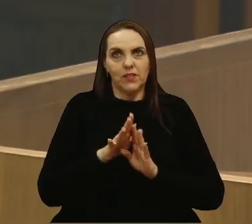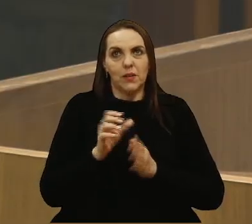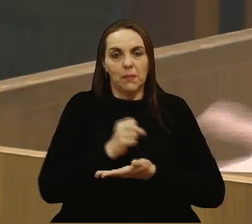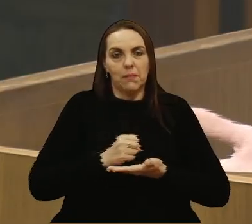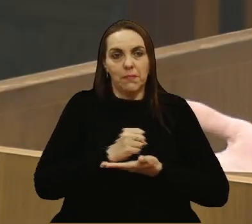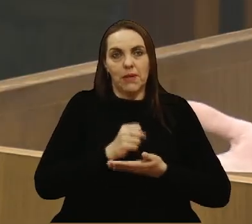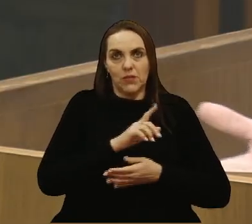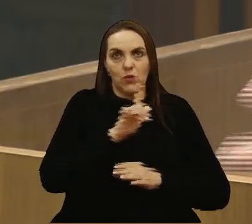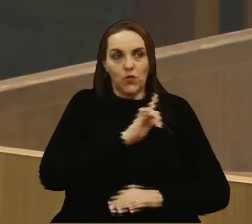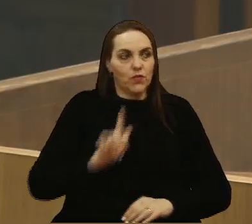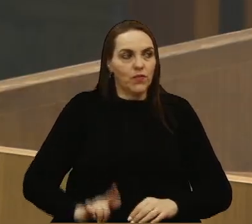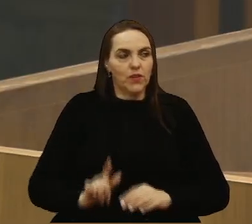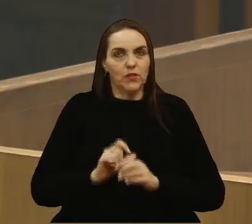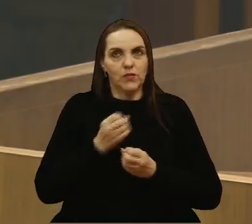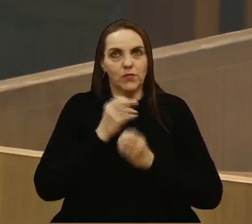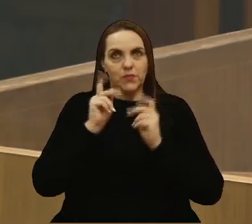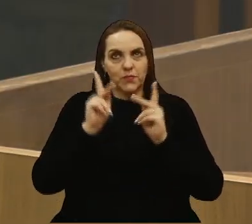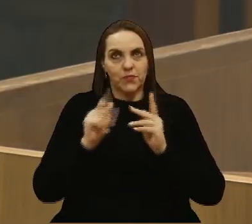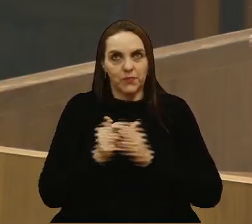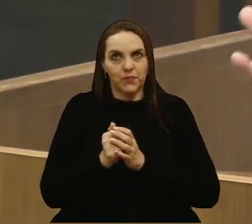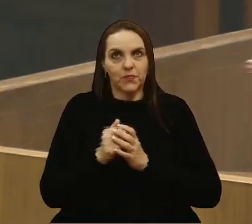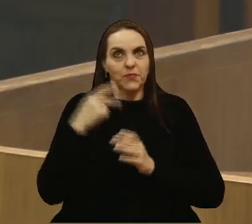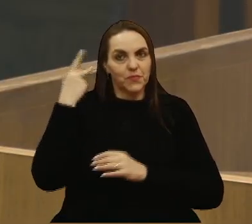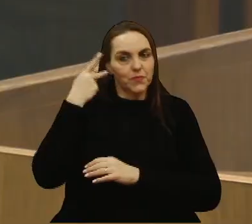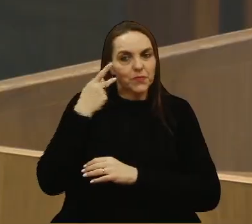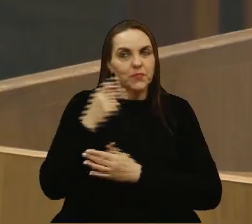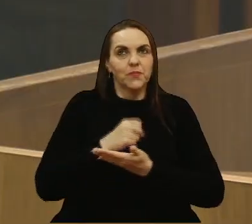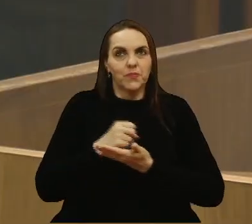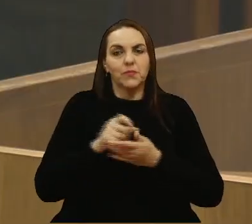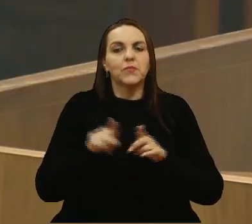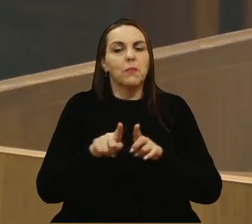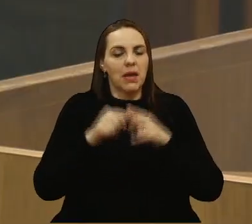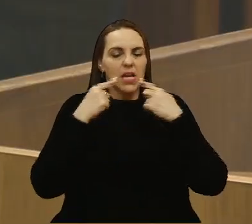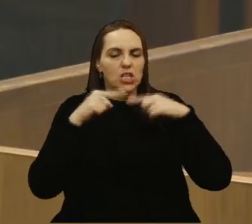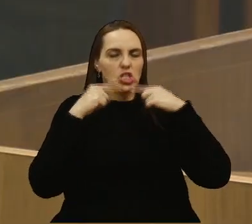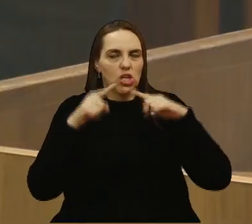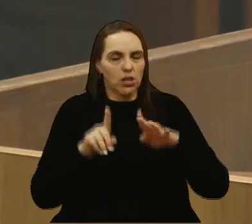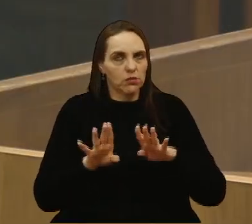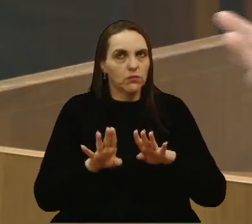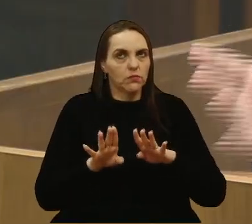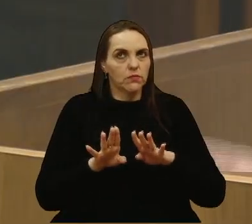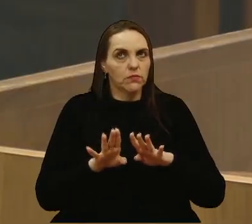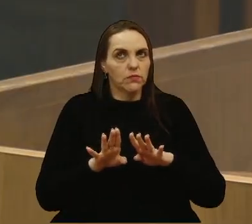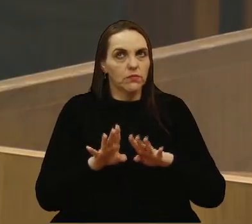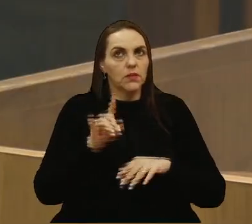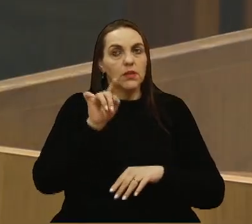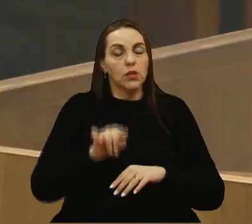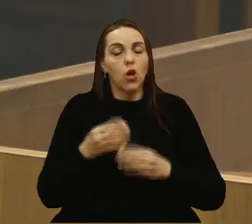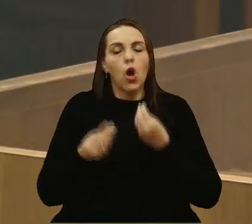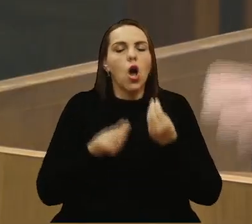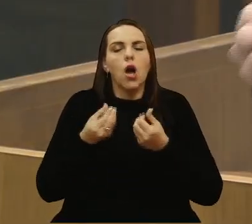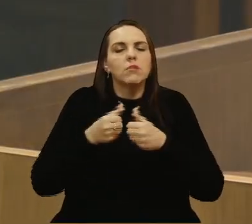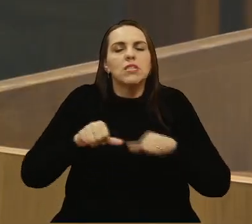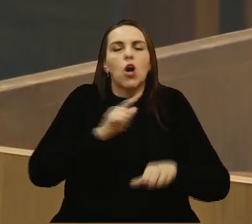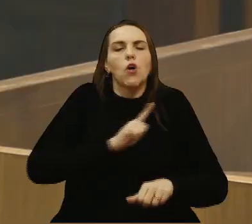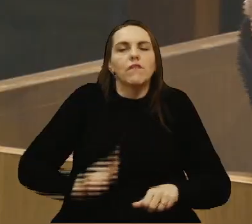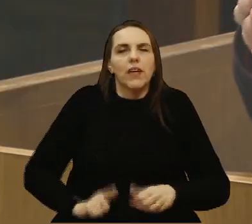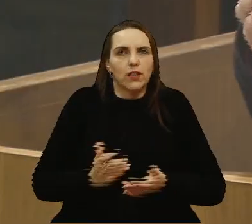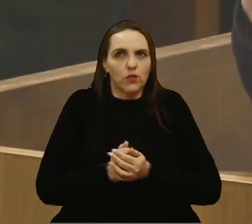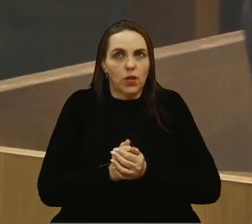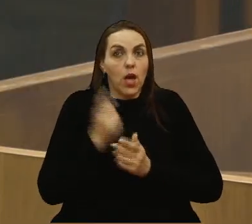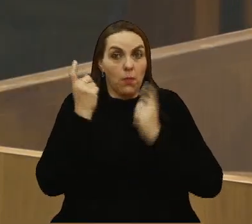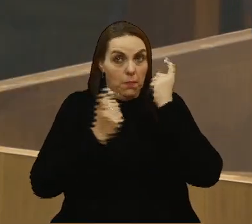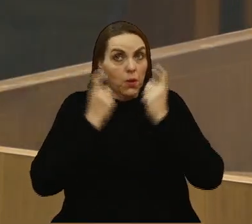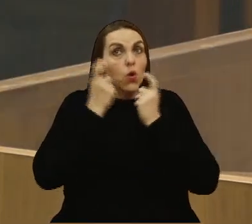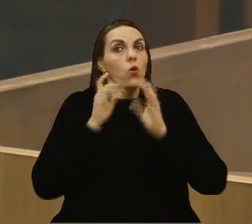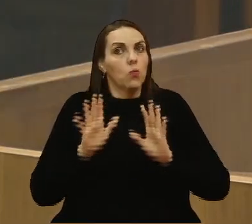governo, que, bom, os vereadores da base aqui estavam criticando também. Então, como é que está o governo? Eu me